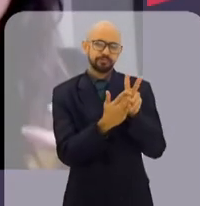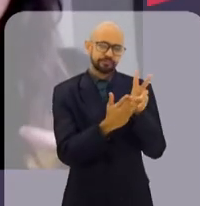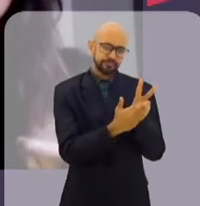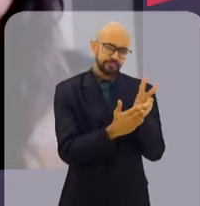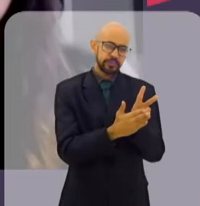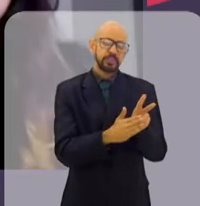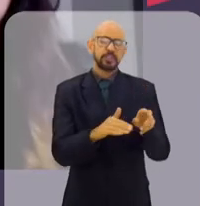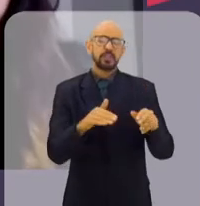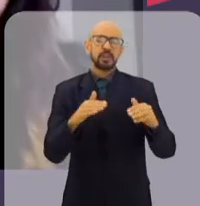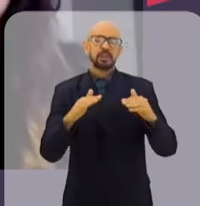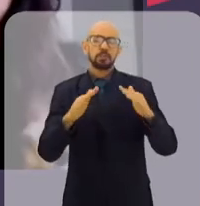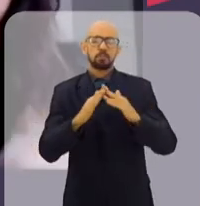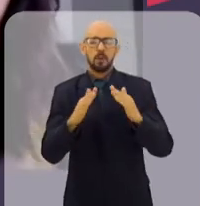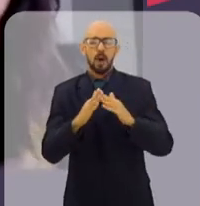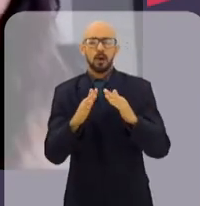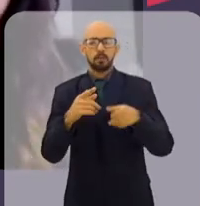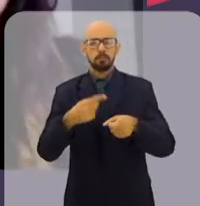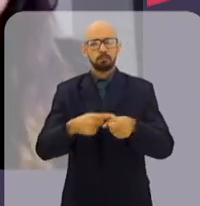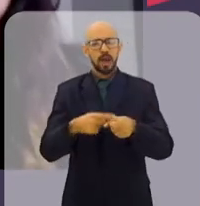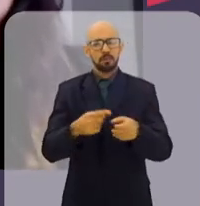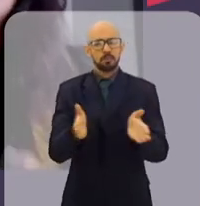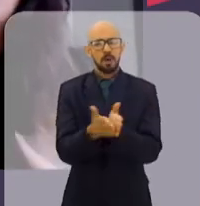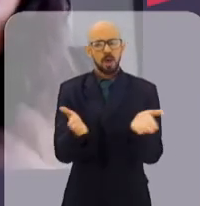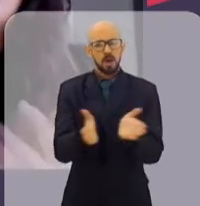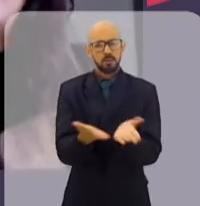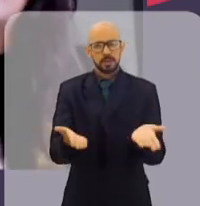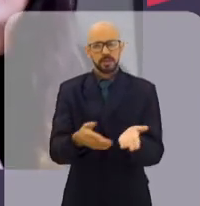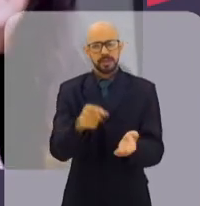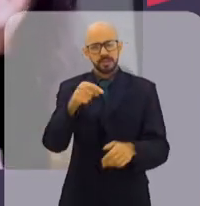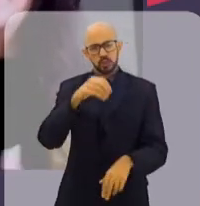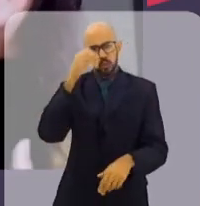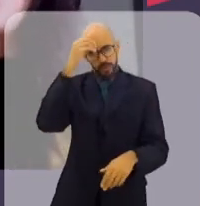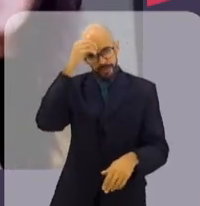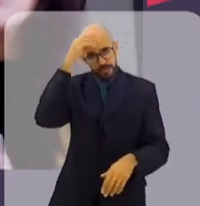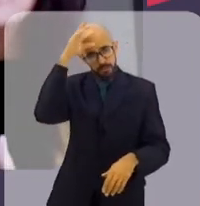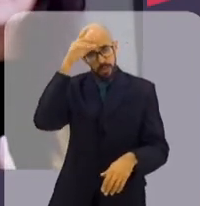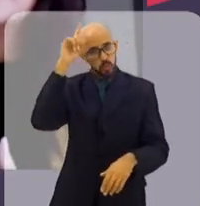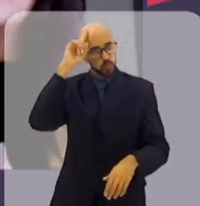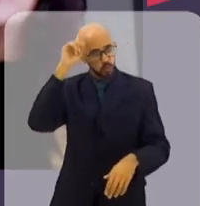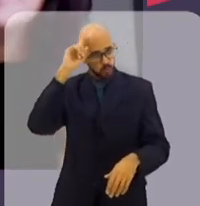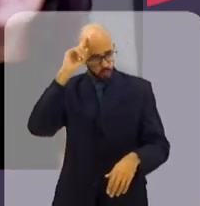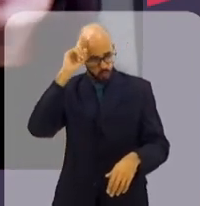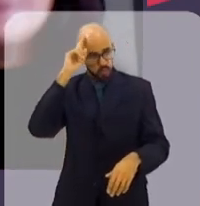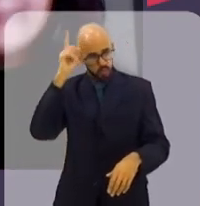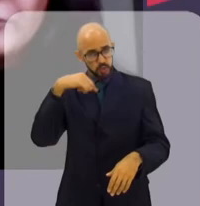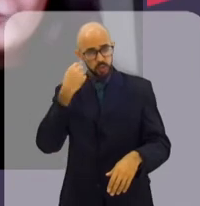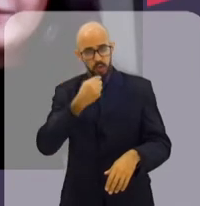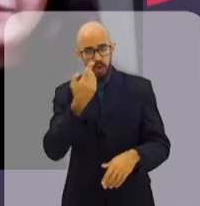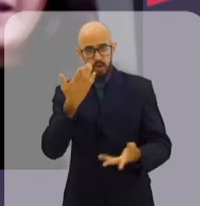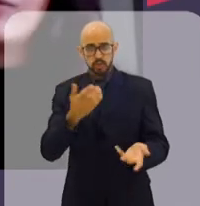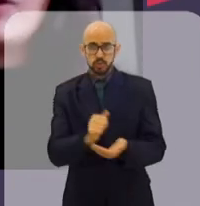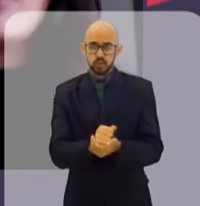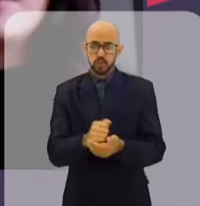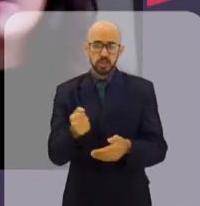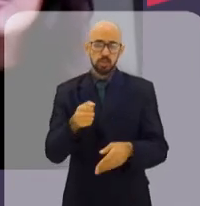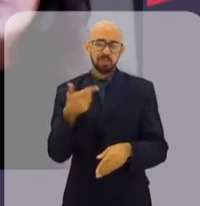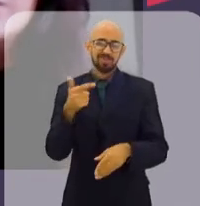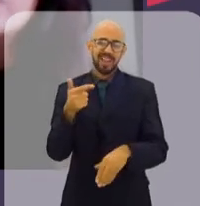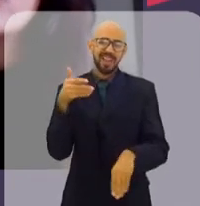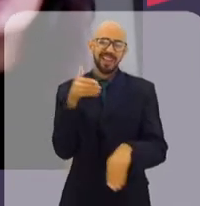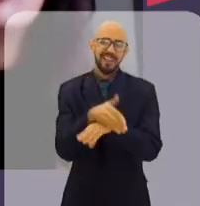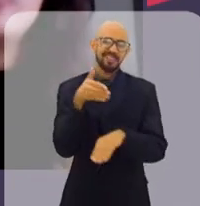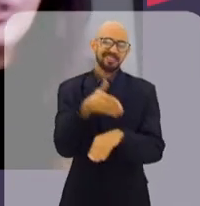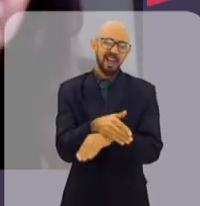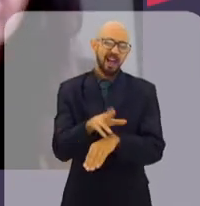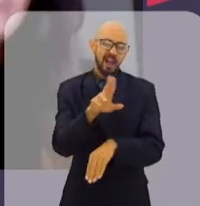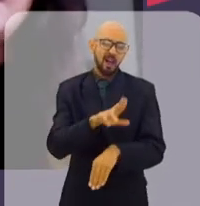né? Ele, quando não entra ali na universidade, não é conhecido e não é levado em conta na produção do saber universitário. Qual é o peso